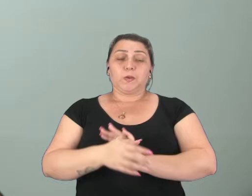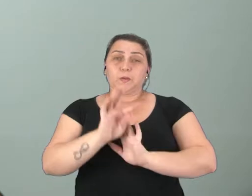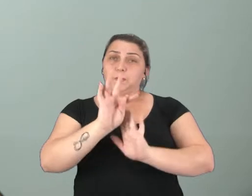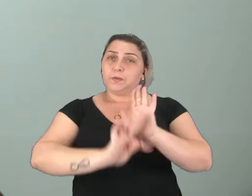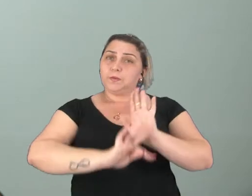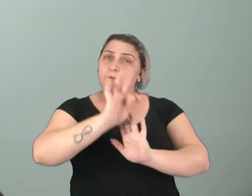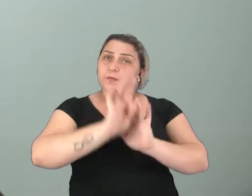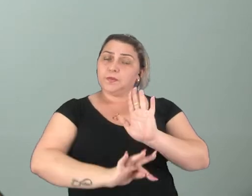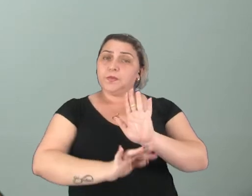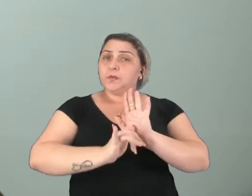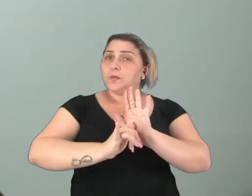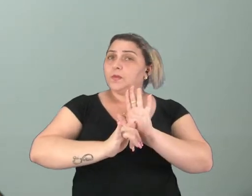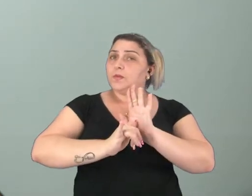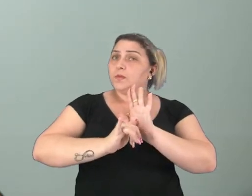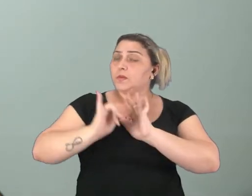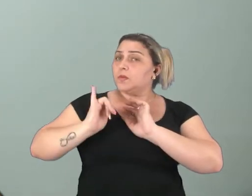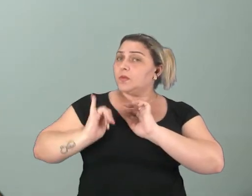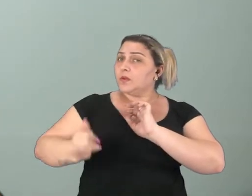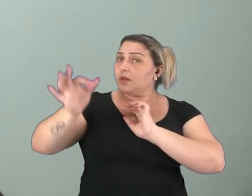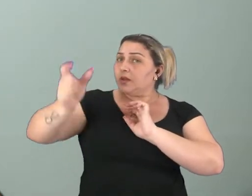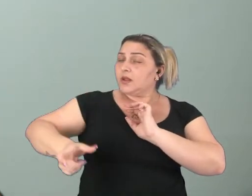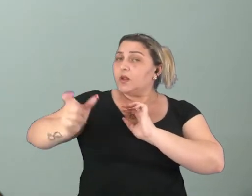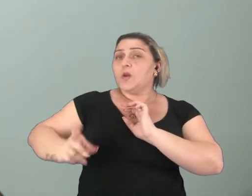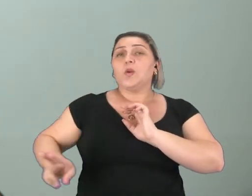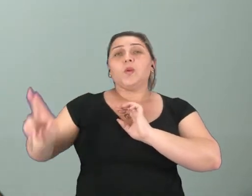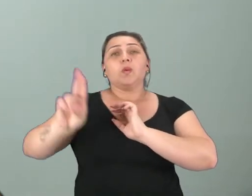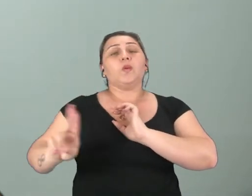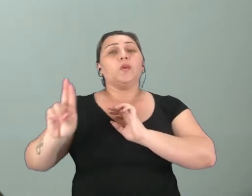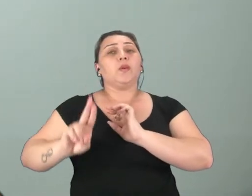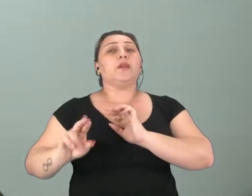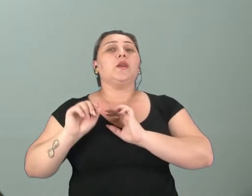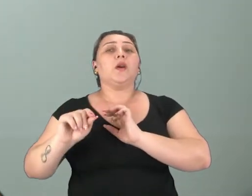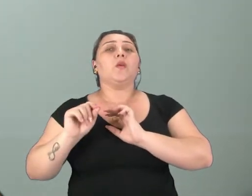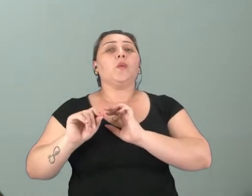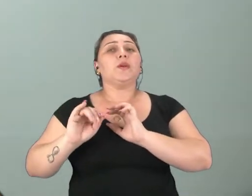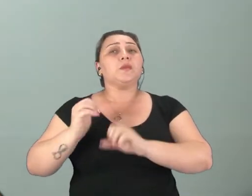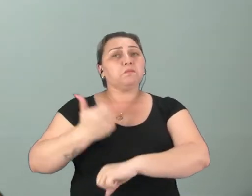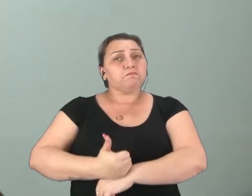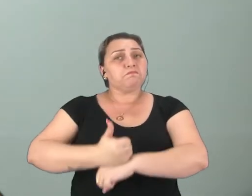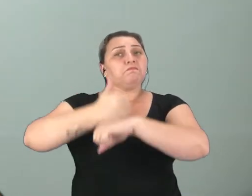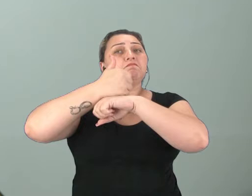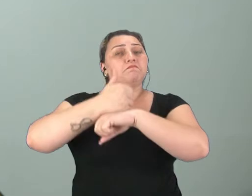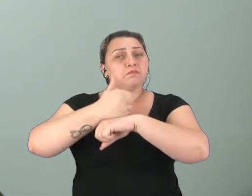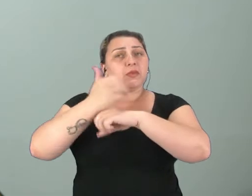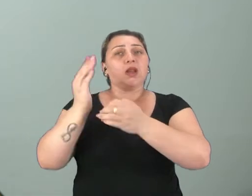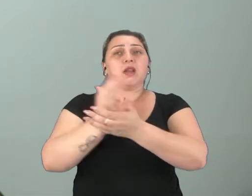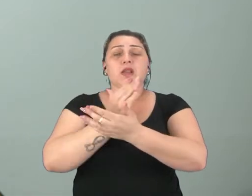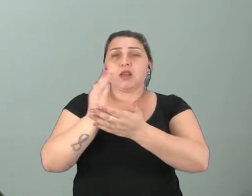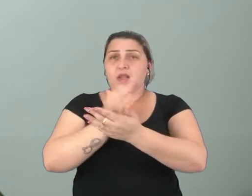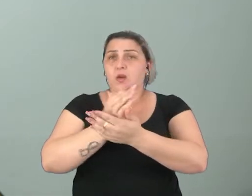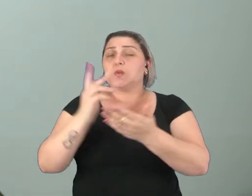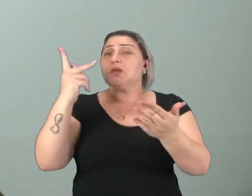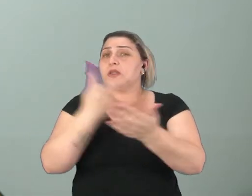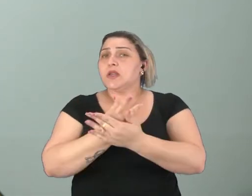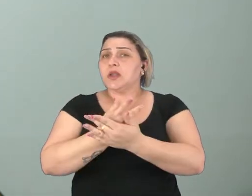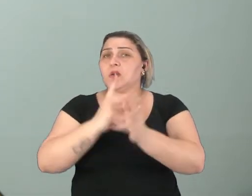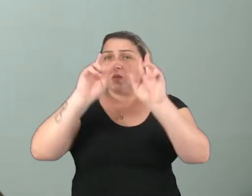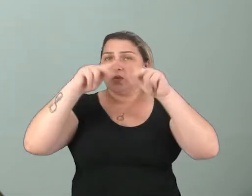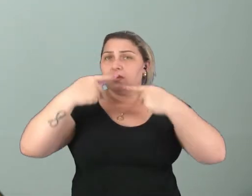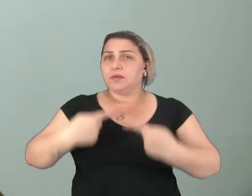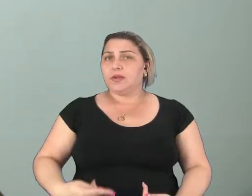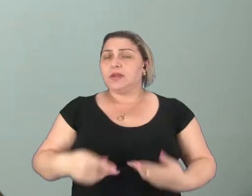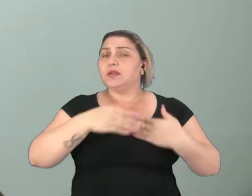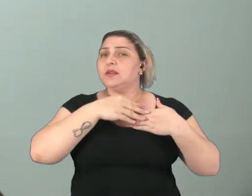texto, o narrador faz uso de algumas virtudes, de algumas qualidades e também de alguns defeitos dos seres humanos. E